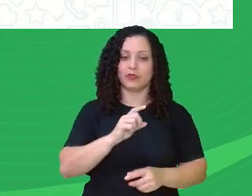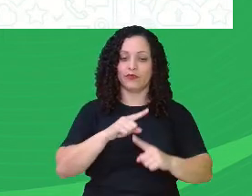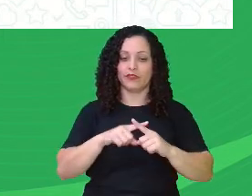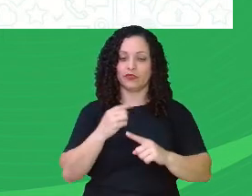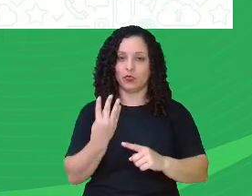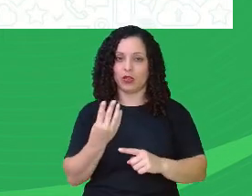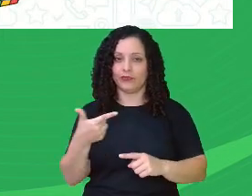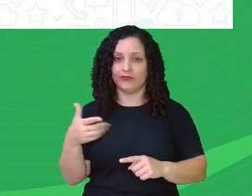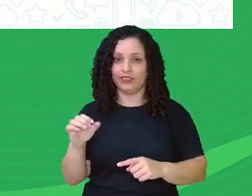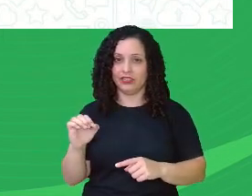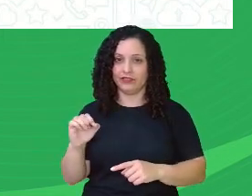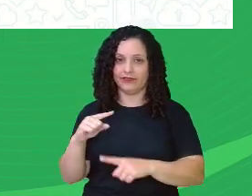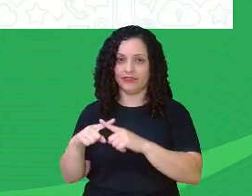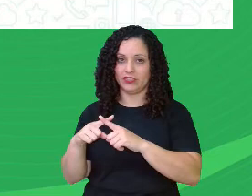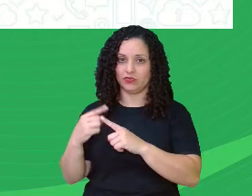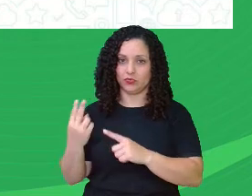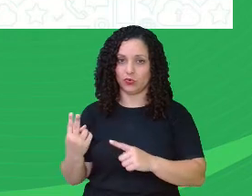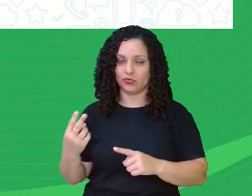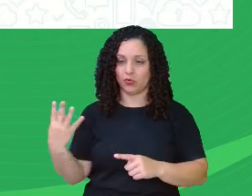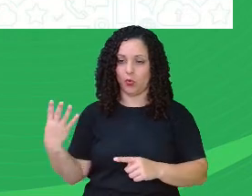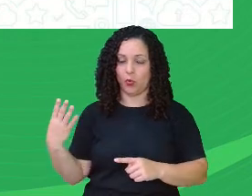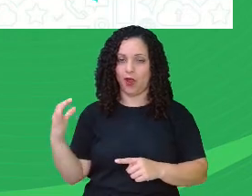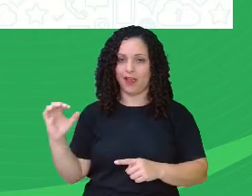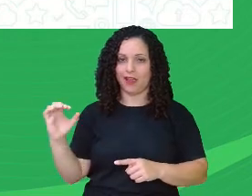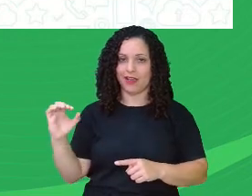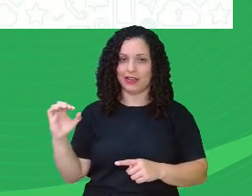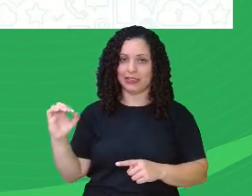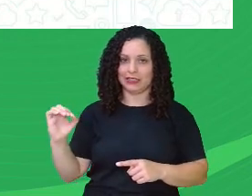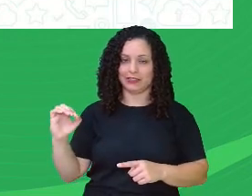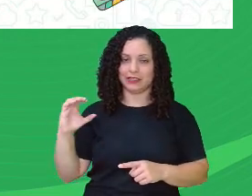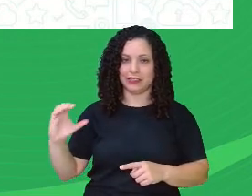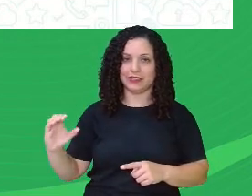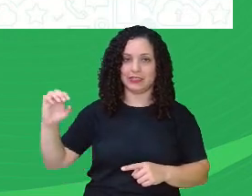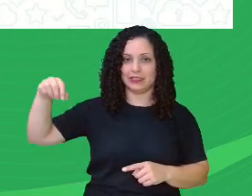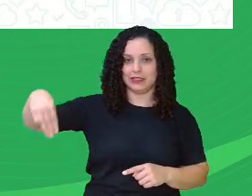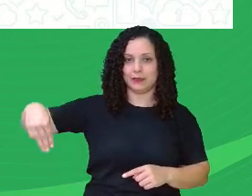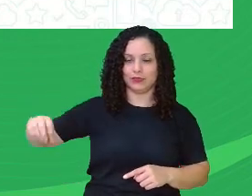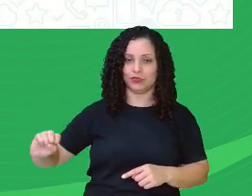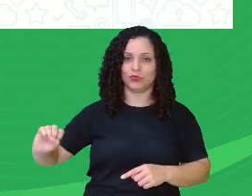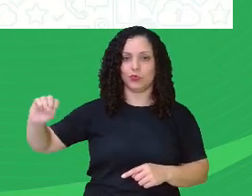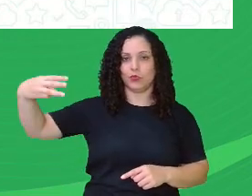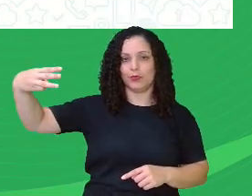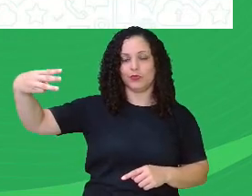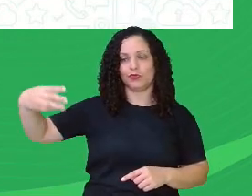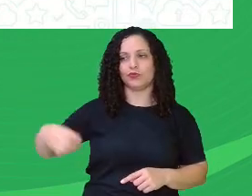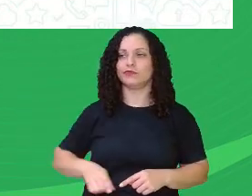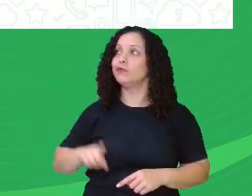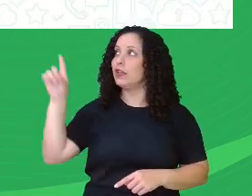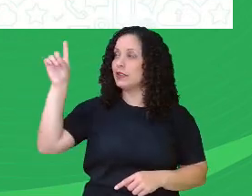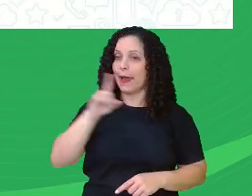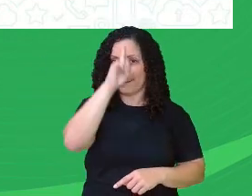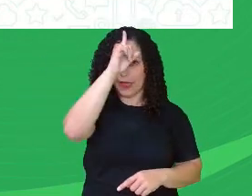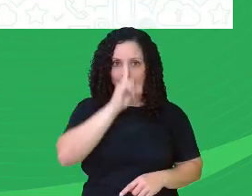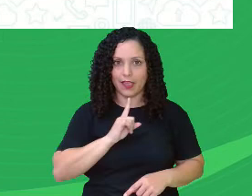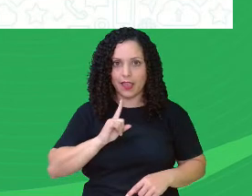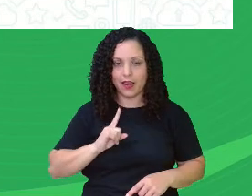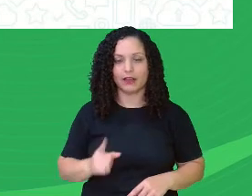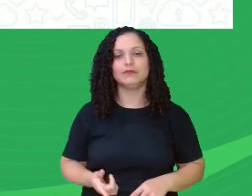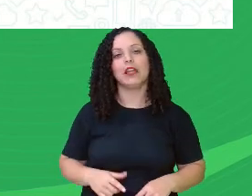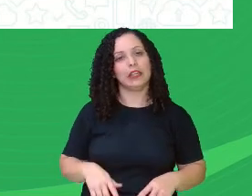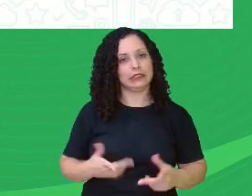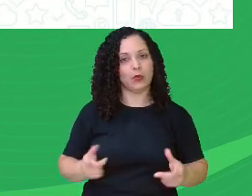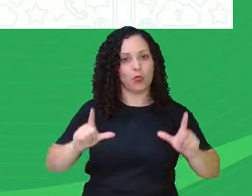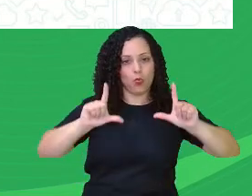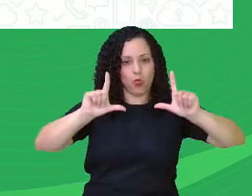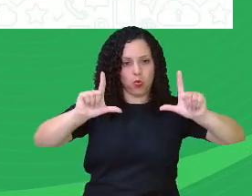20 vezes 2 vai dar 40 centímetros cúbicos. Isso é a caixa amarela. Aí você tem que dividir pelo